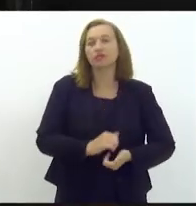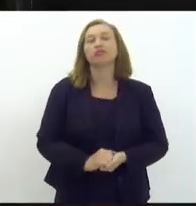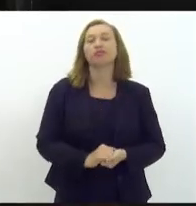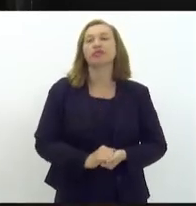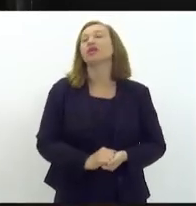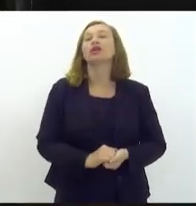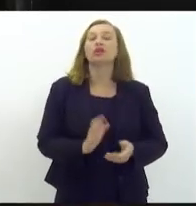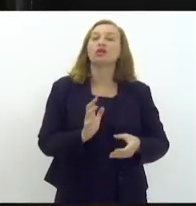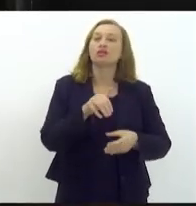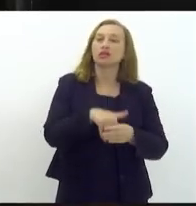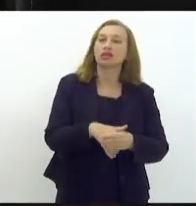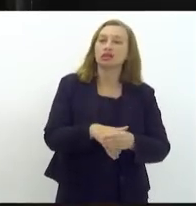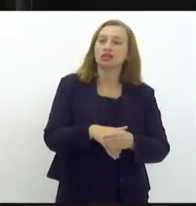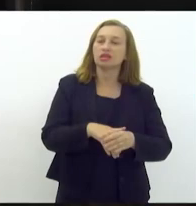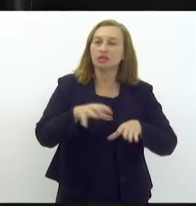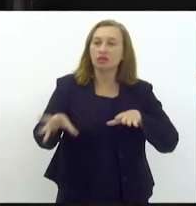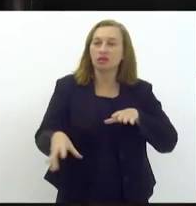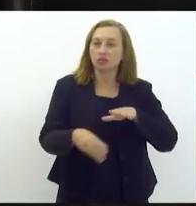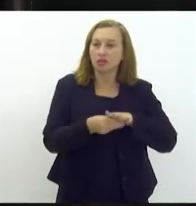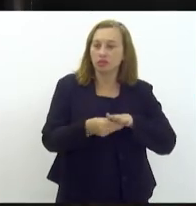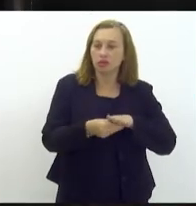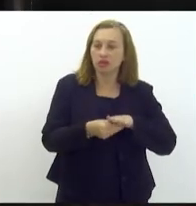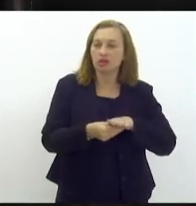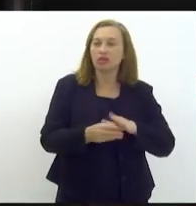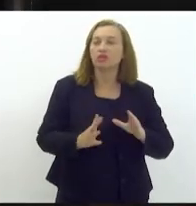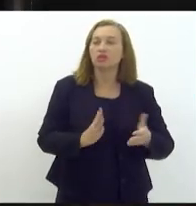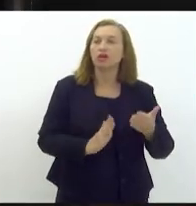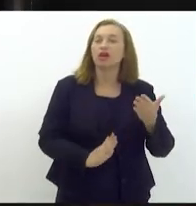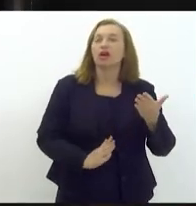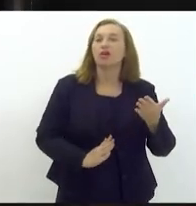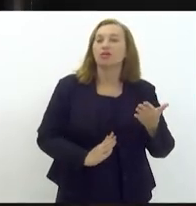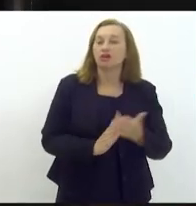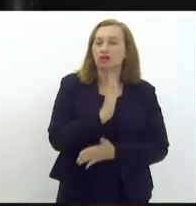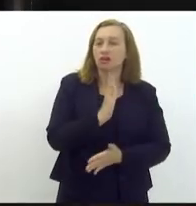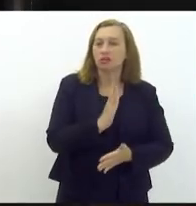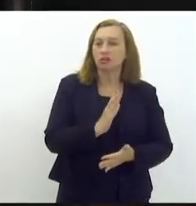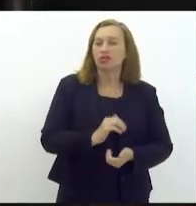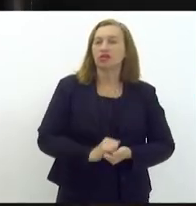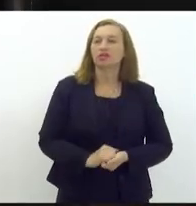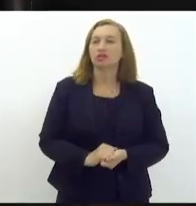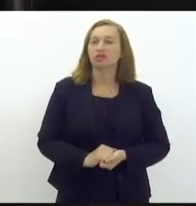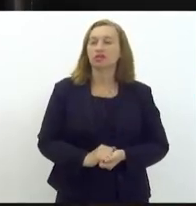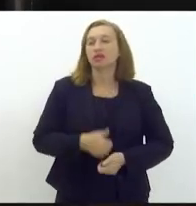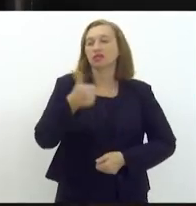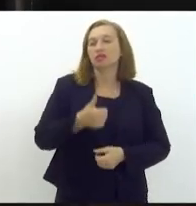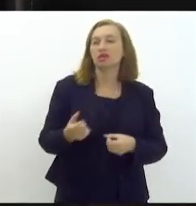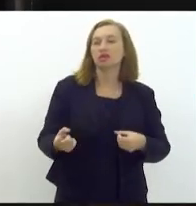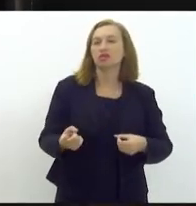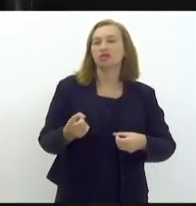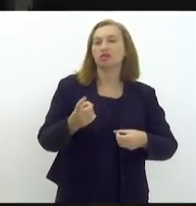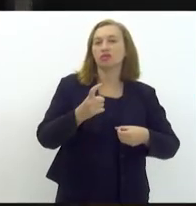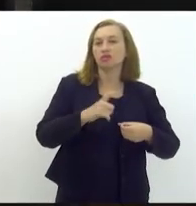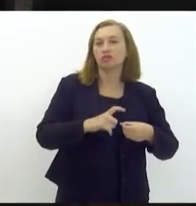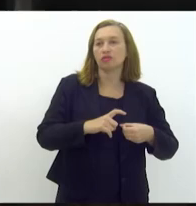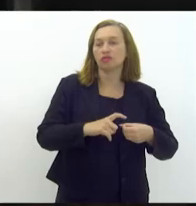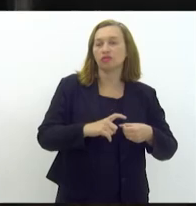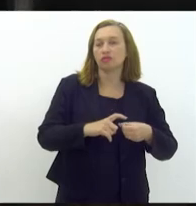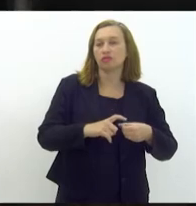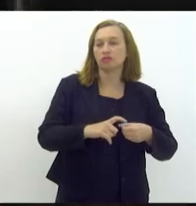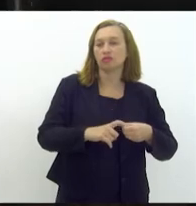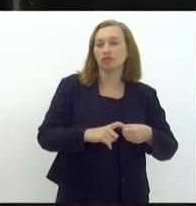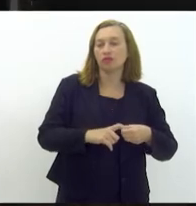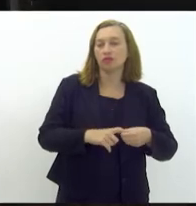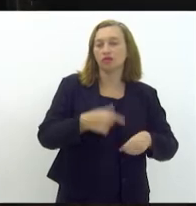Aprovado. Em votação, o projeto assim emendado. Senhores que aprovam, permaneçam como estão. Aprovado em primeira, vai para a redação do